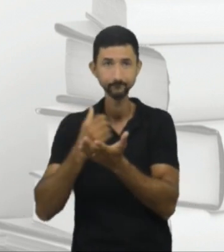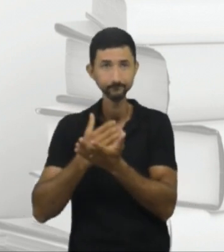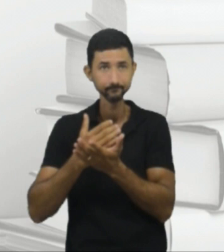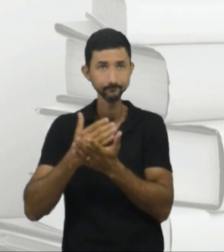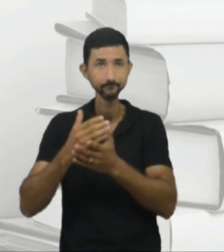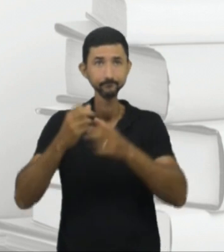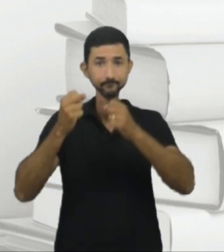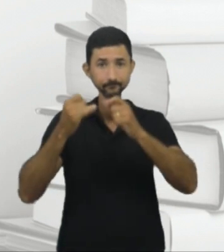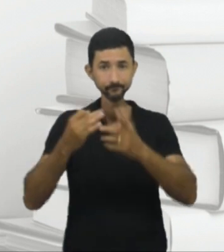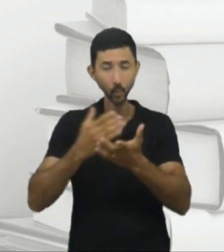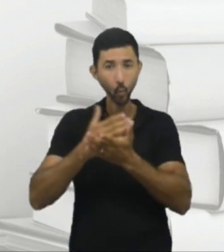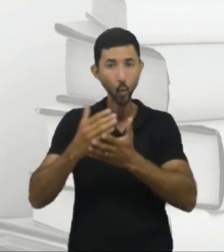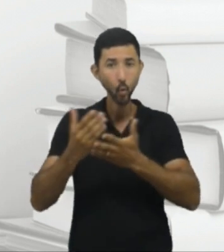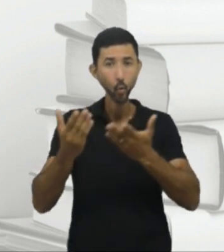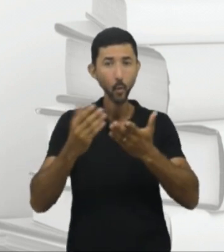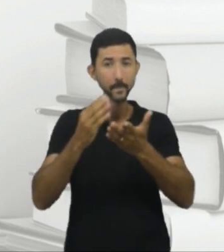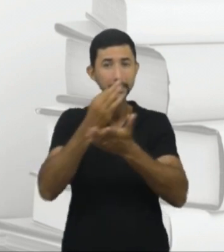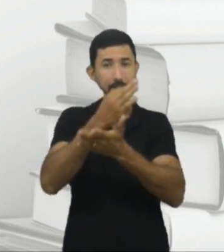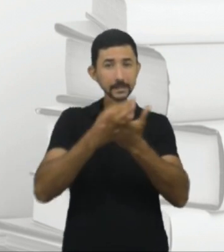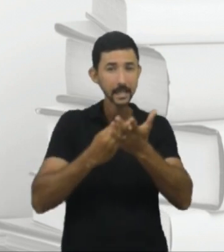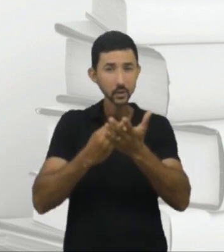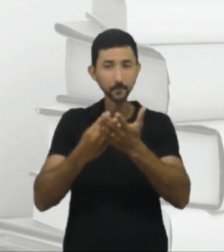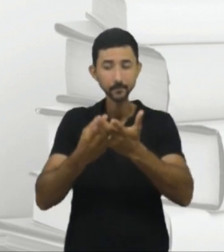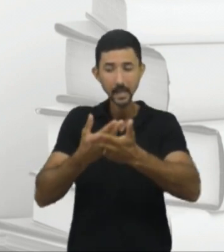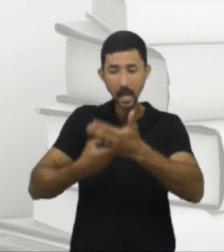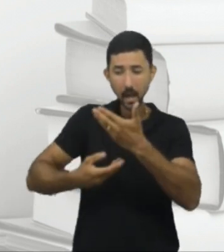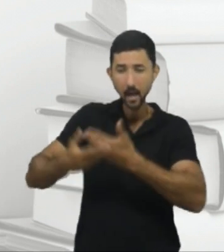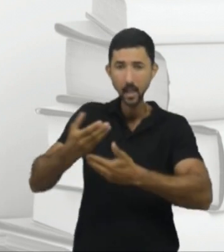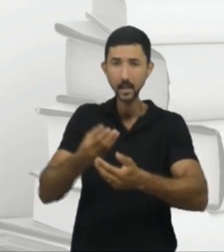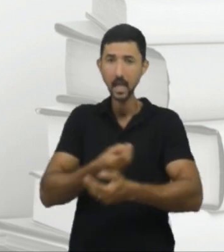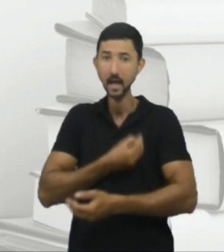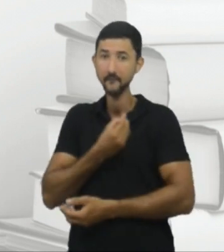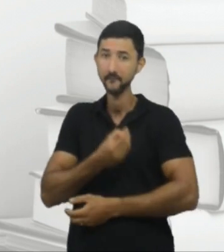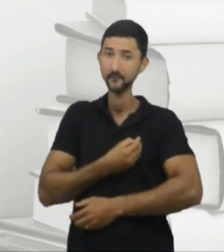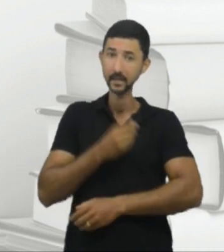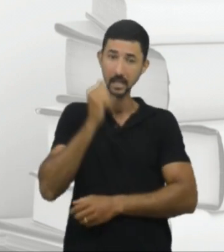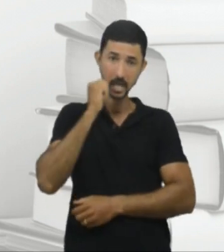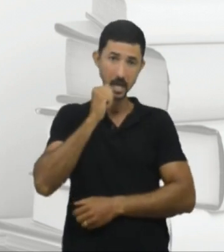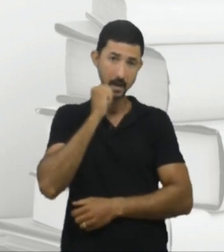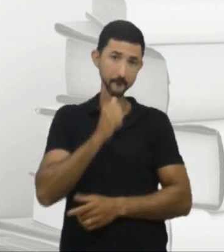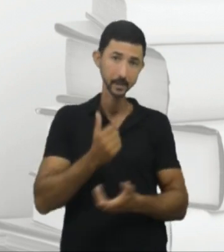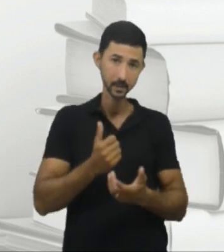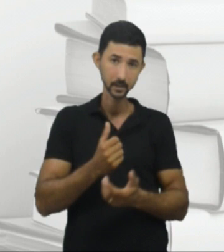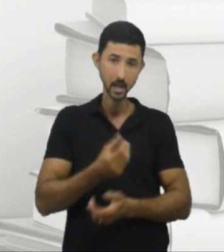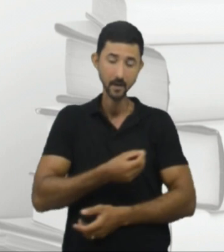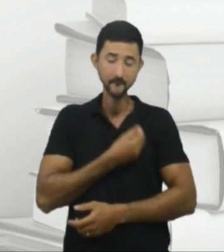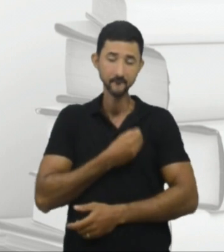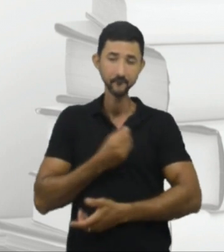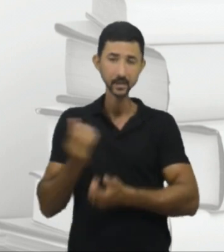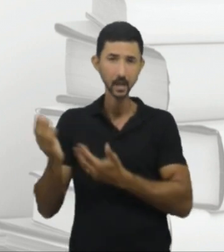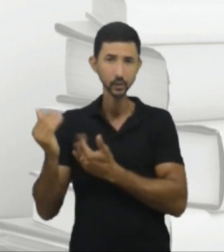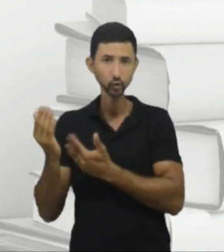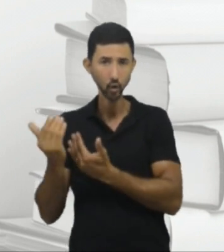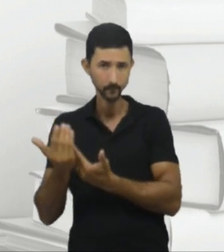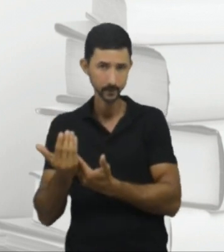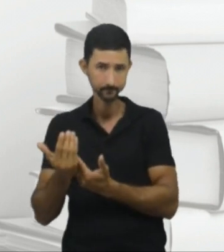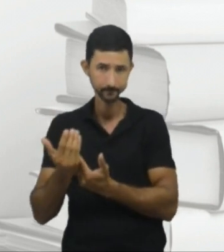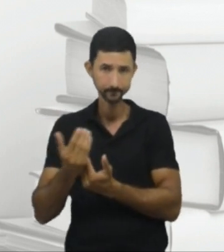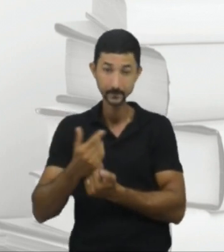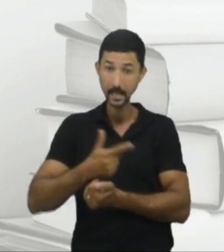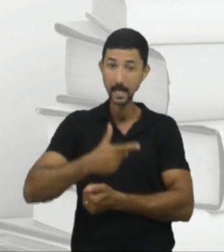texto, de algo que tem relação com a vida da Anne, que é a vida de adolescente. E o